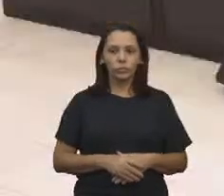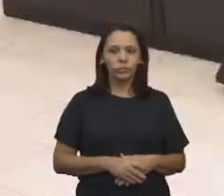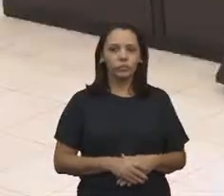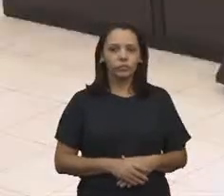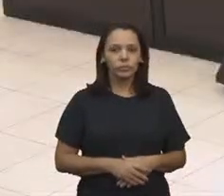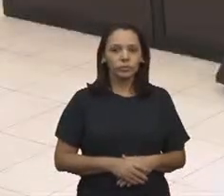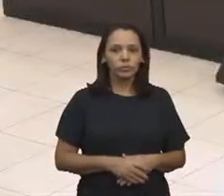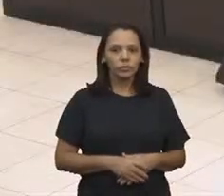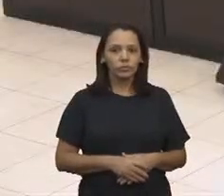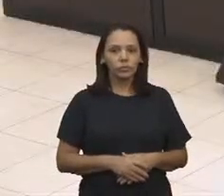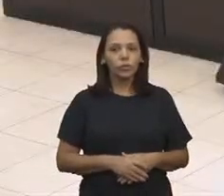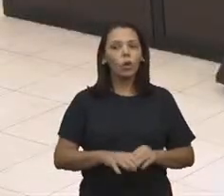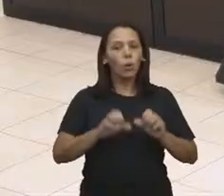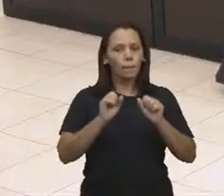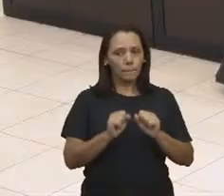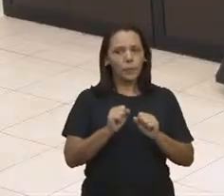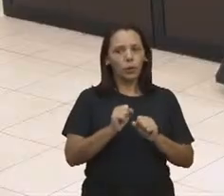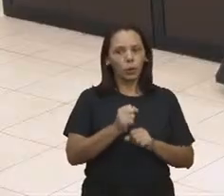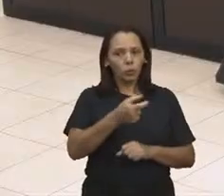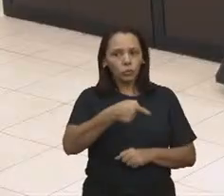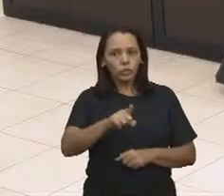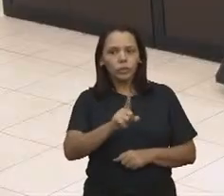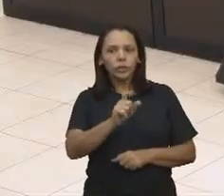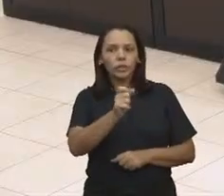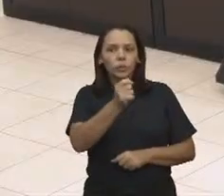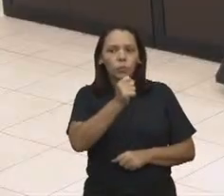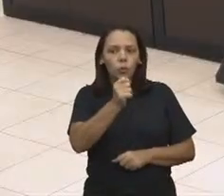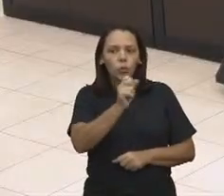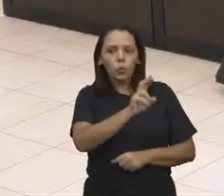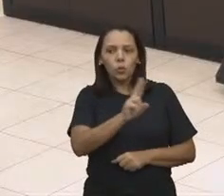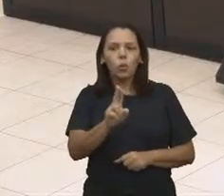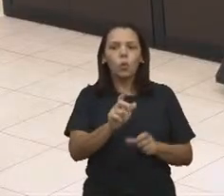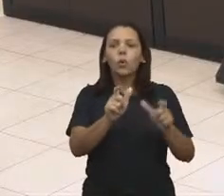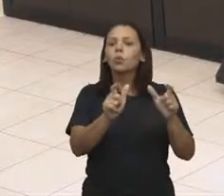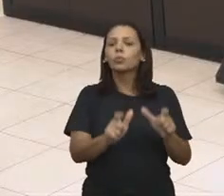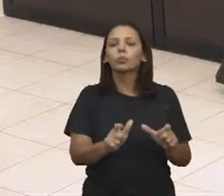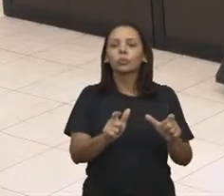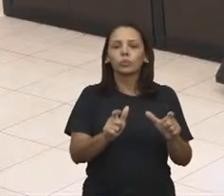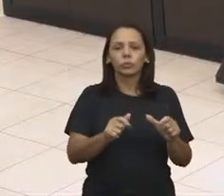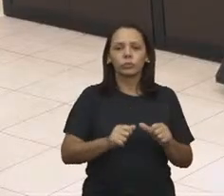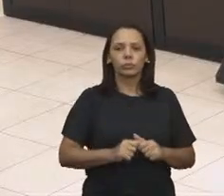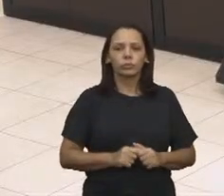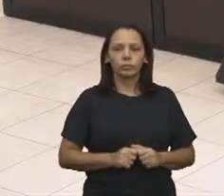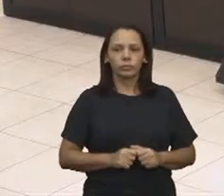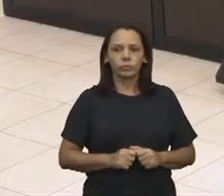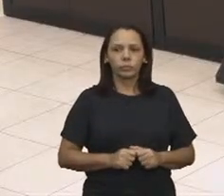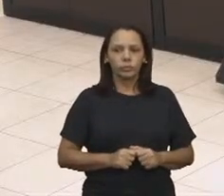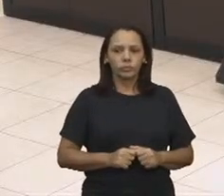O pessoal pode se encaminhar até o microfone, falar o nome, de que região que é.